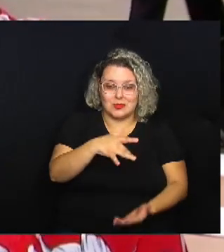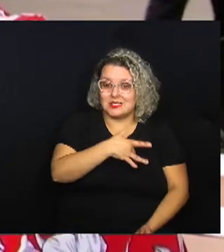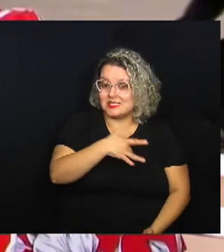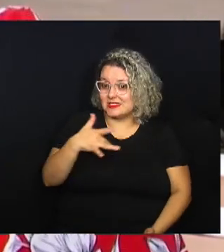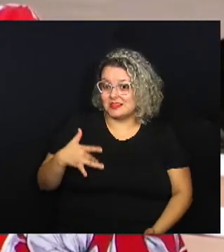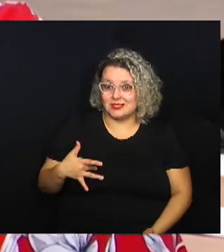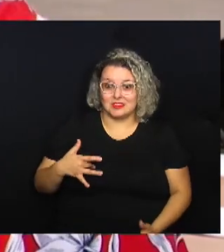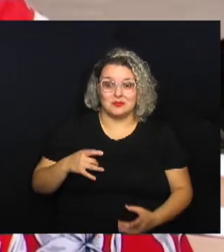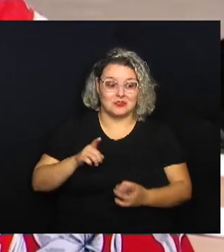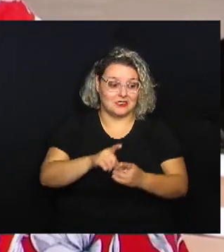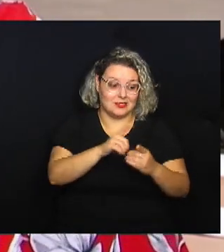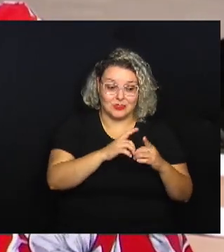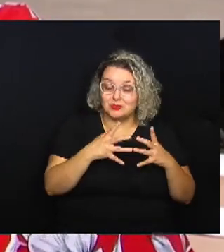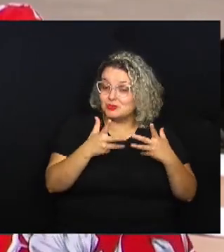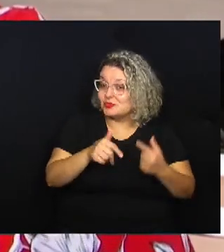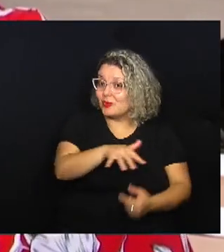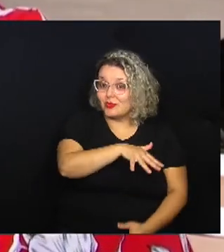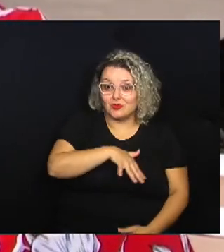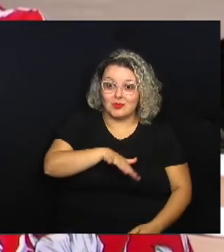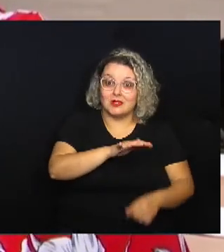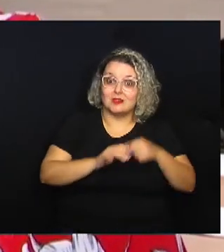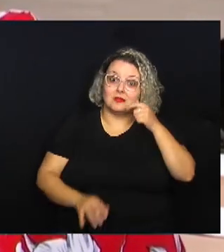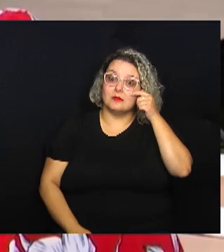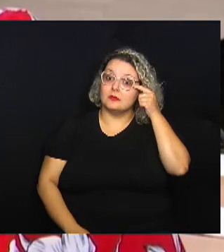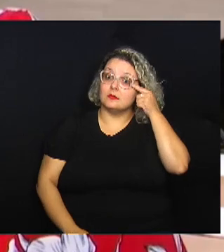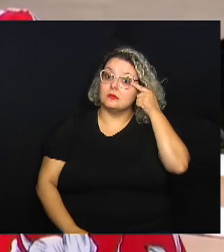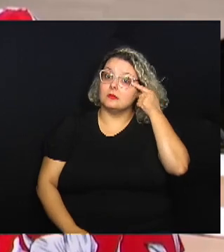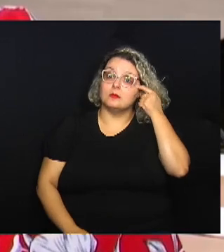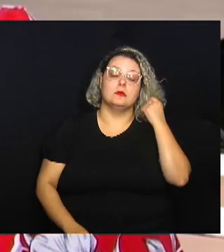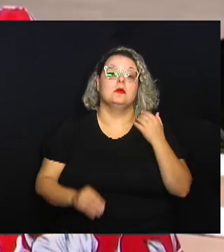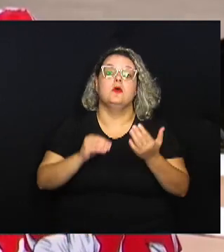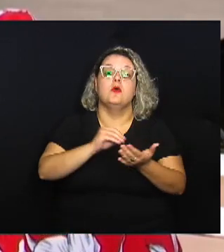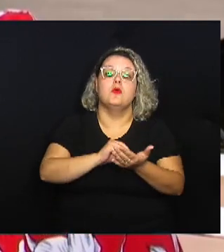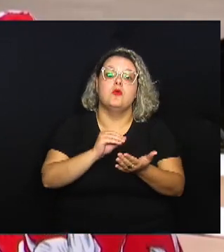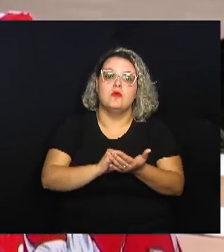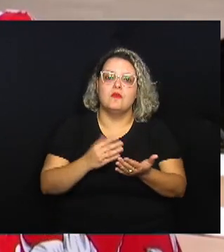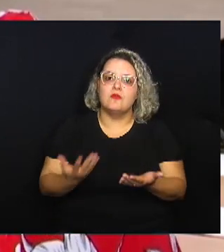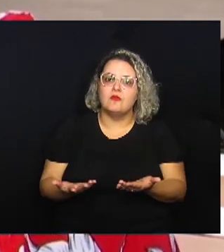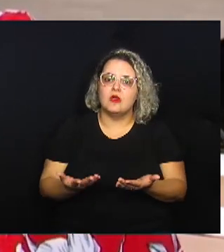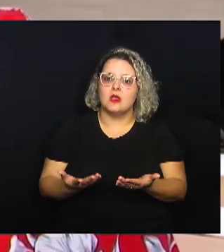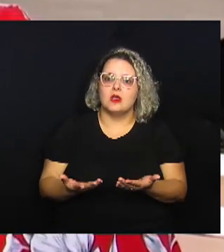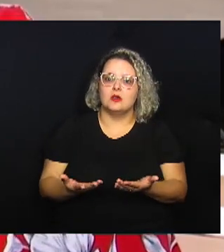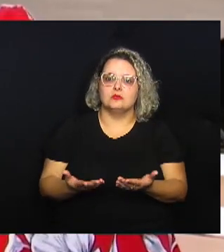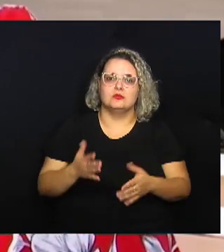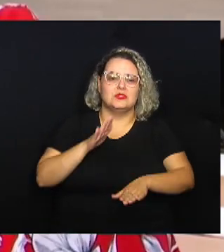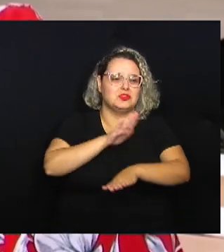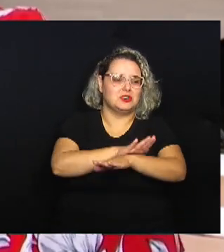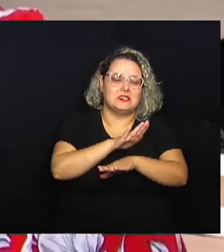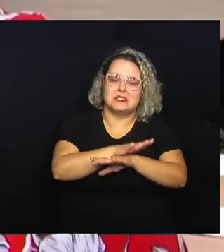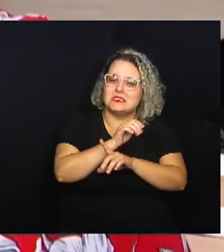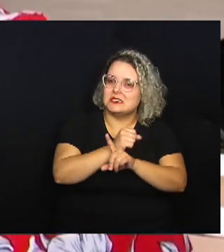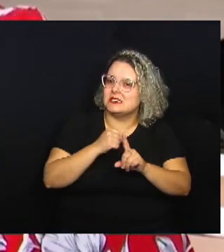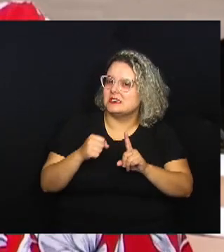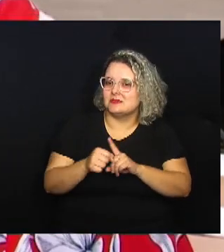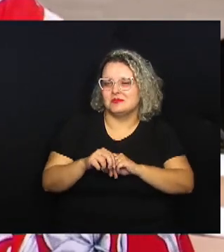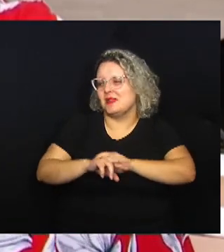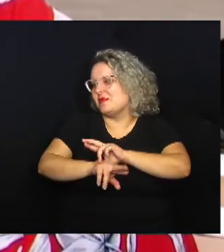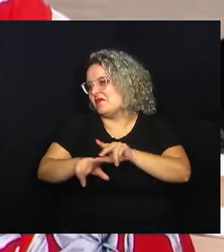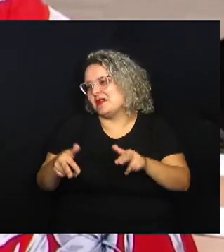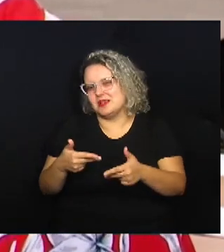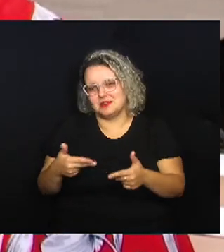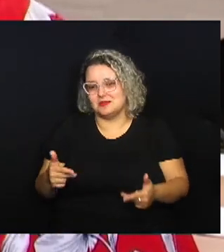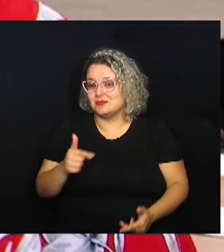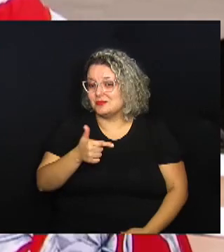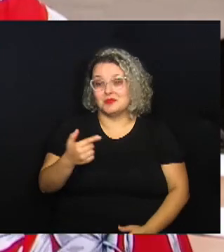toda aquela região falta equipamentos de assistência social enfim né não